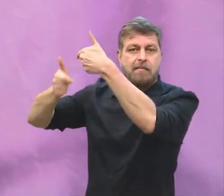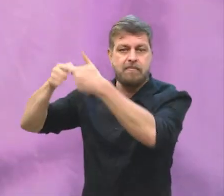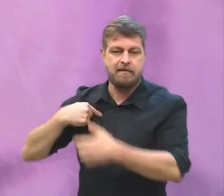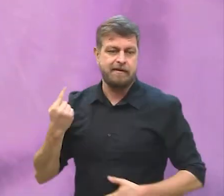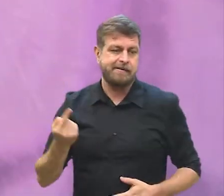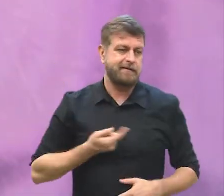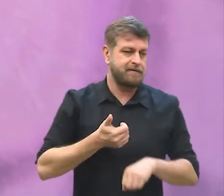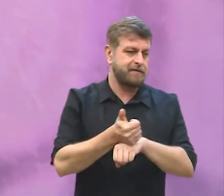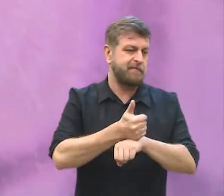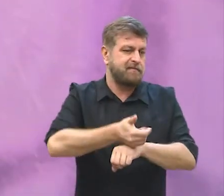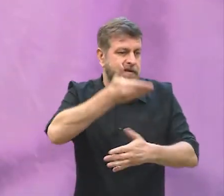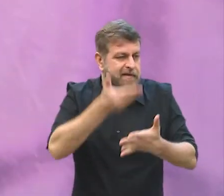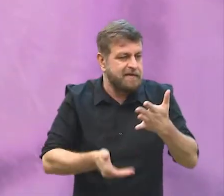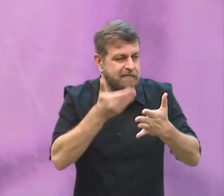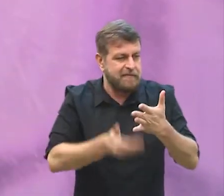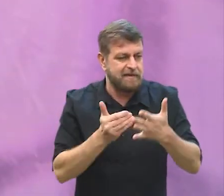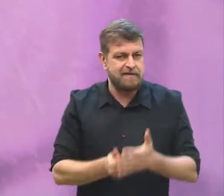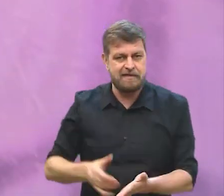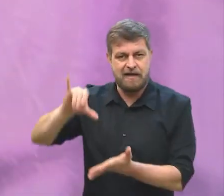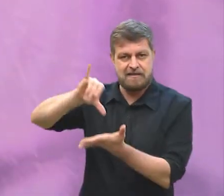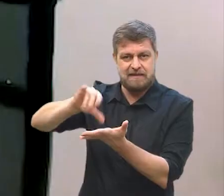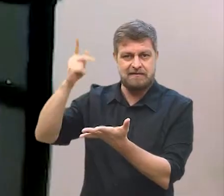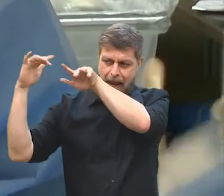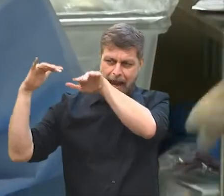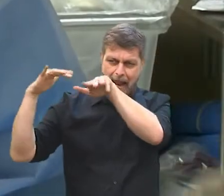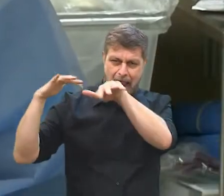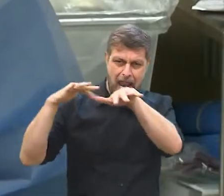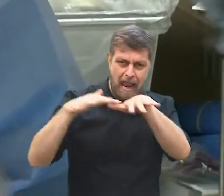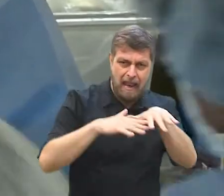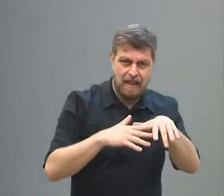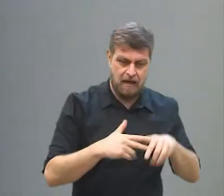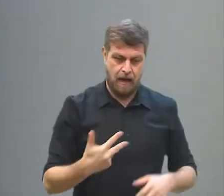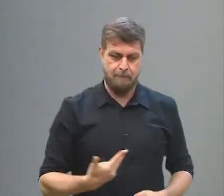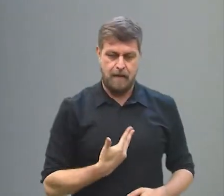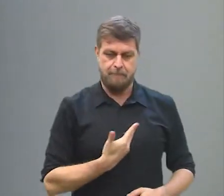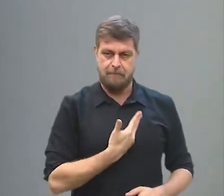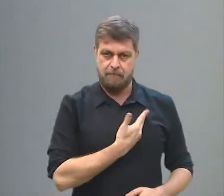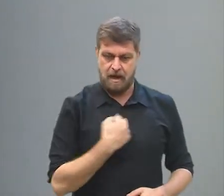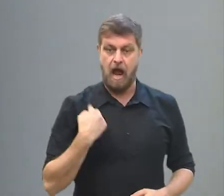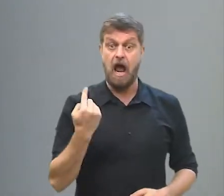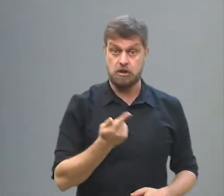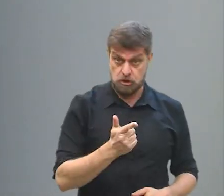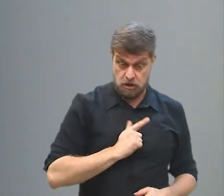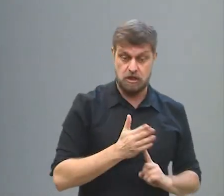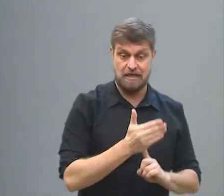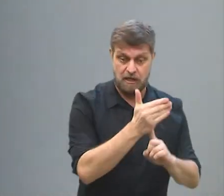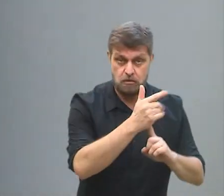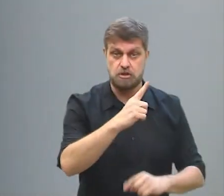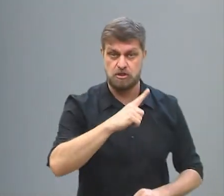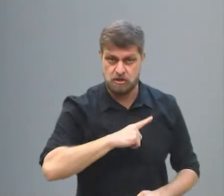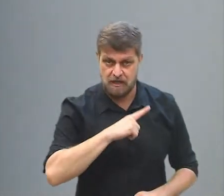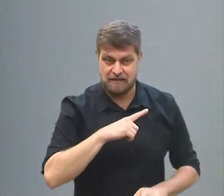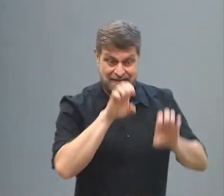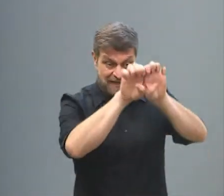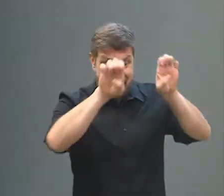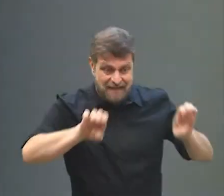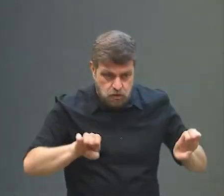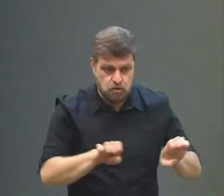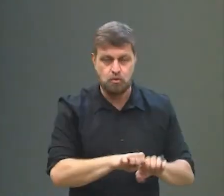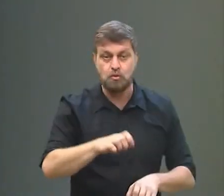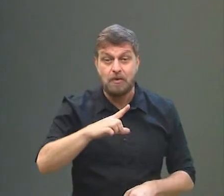perdia os especialistas para a capital, né? E hoje a gente tem tido um caminho inverso, na verdade. Inclusive, quando a gente teve o maior número